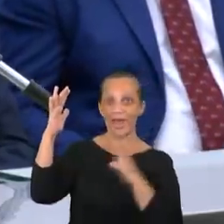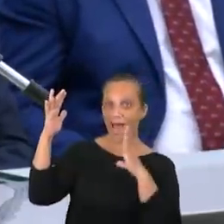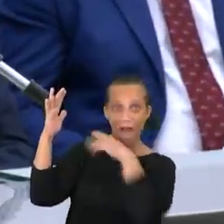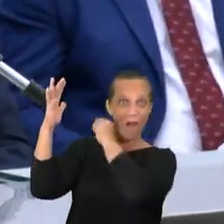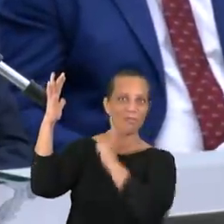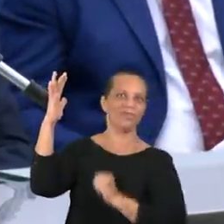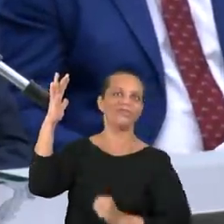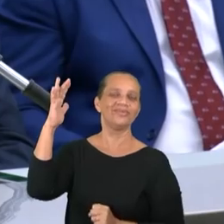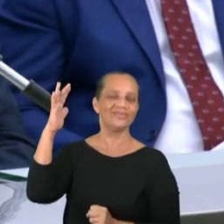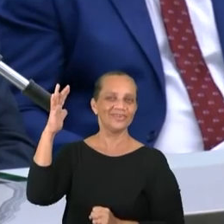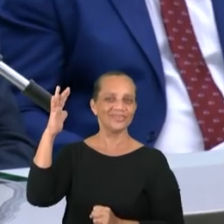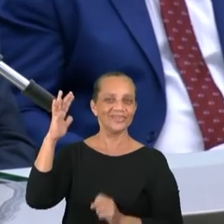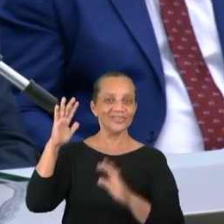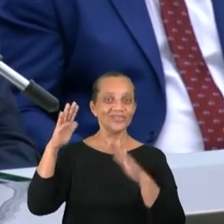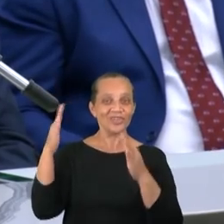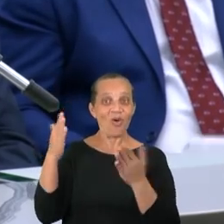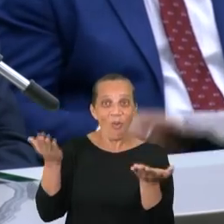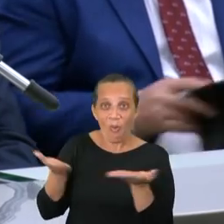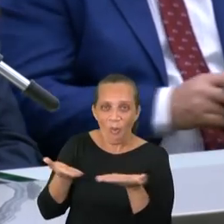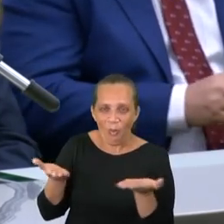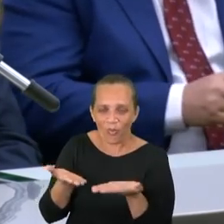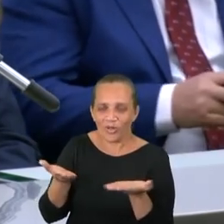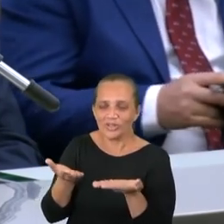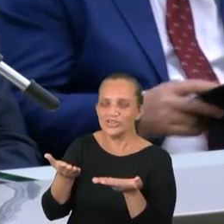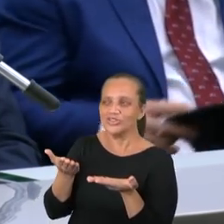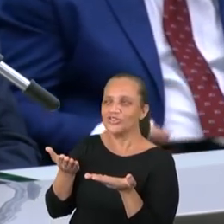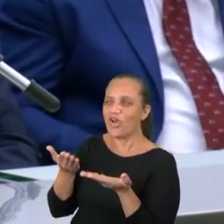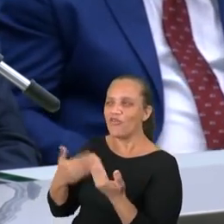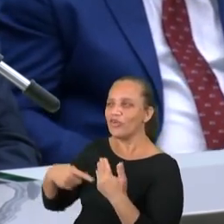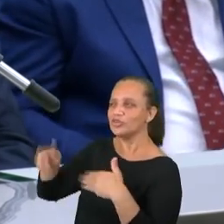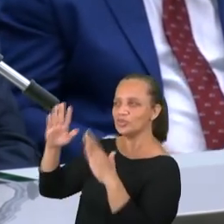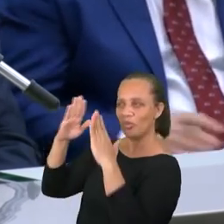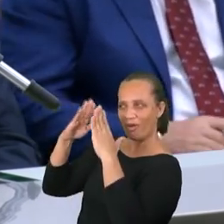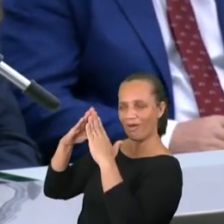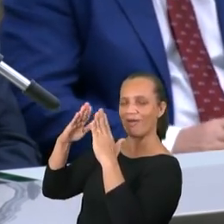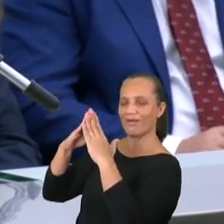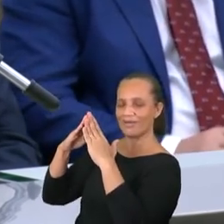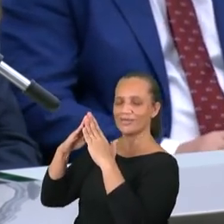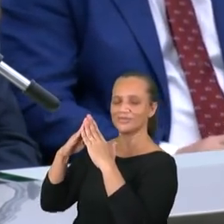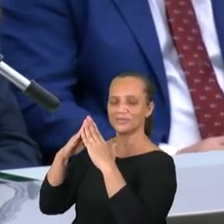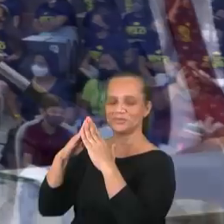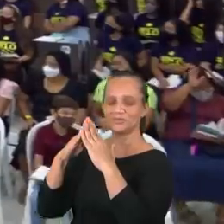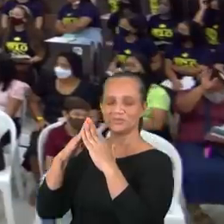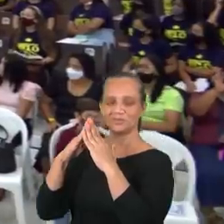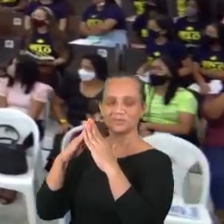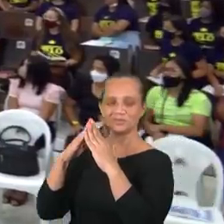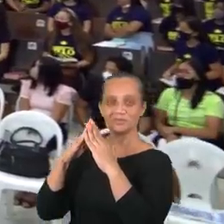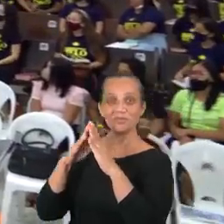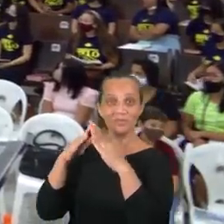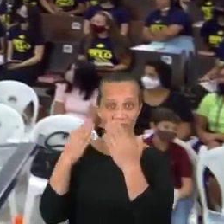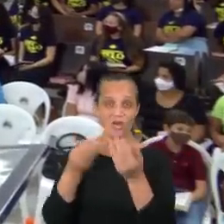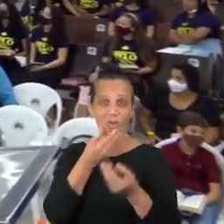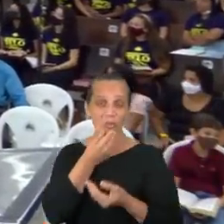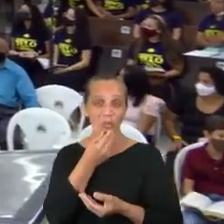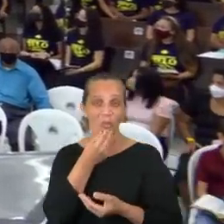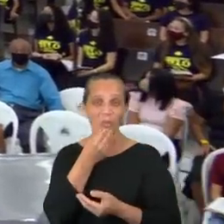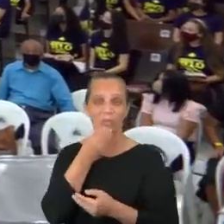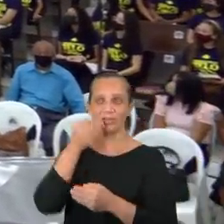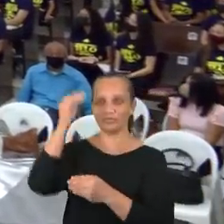depressa, hoje eu vou posar na tua casa. Aí Zaqueu desce.